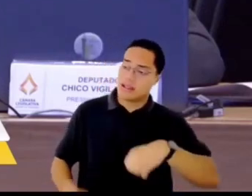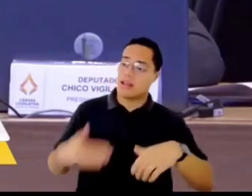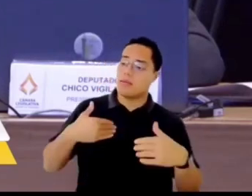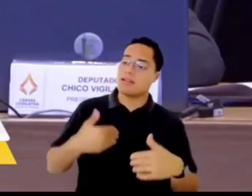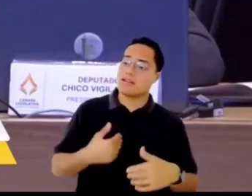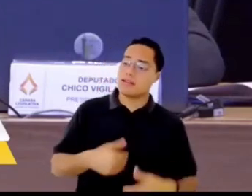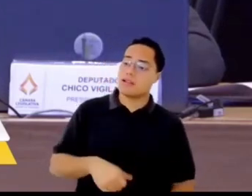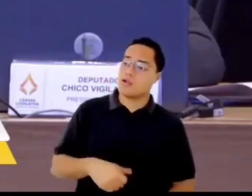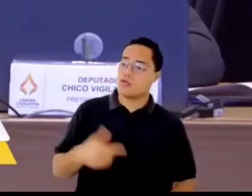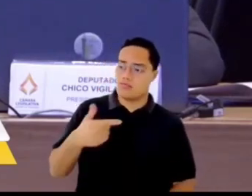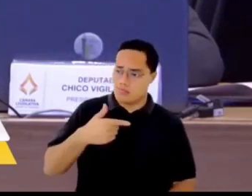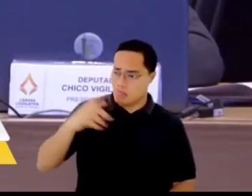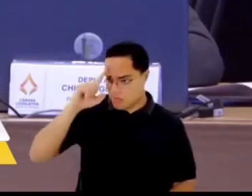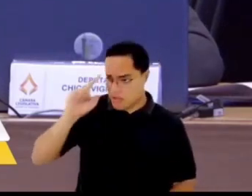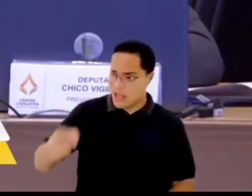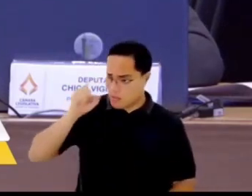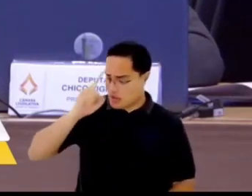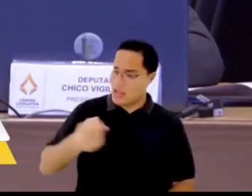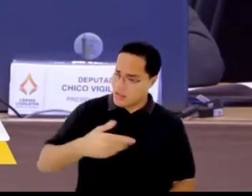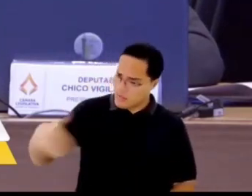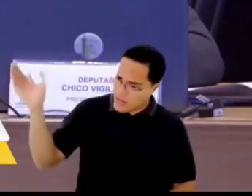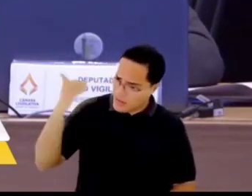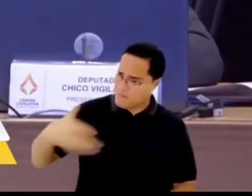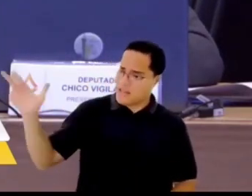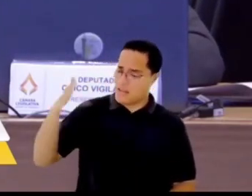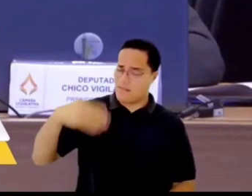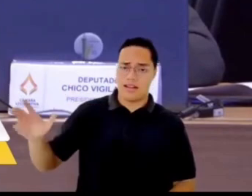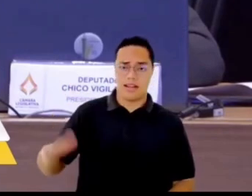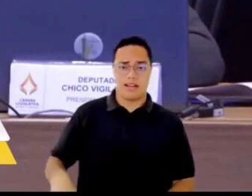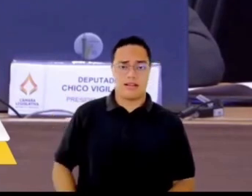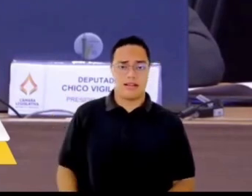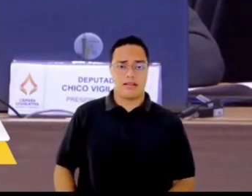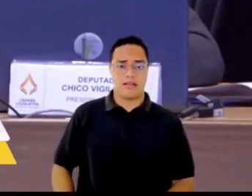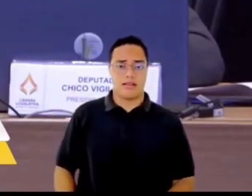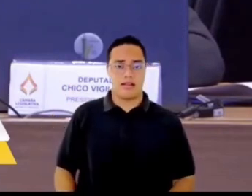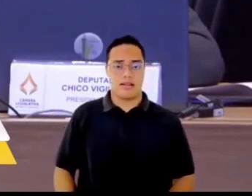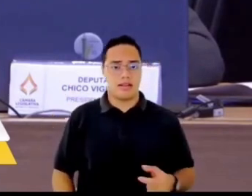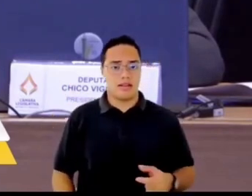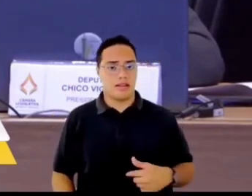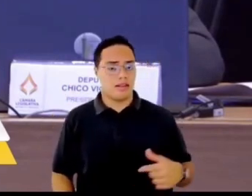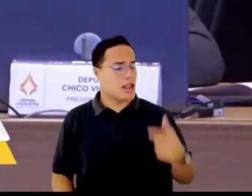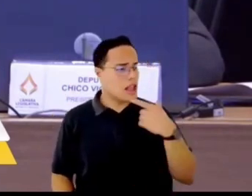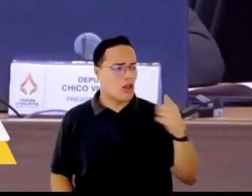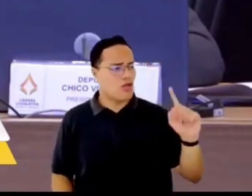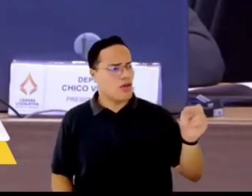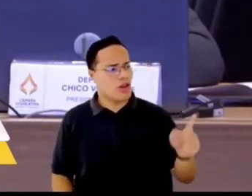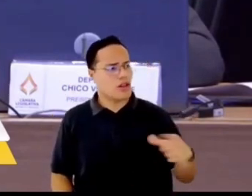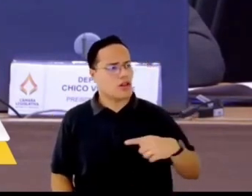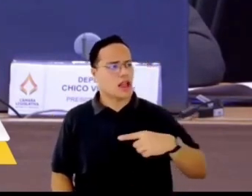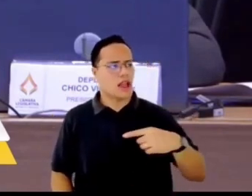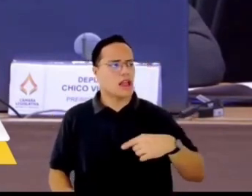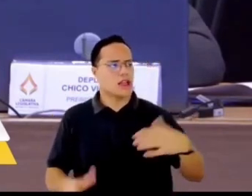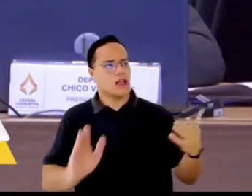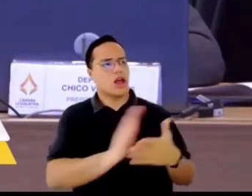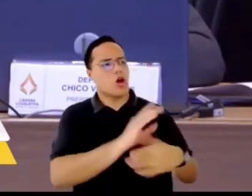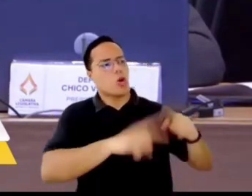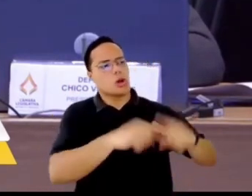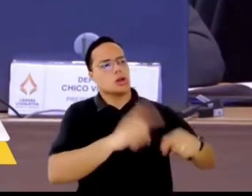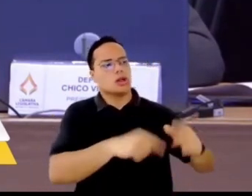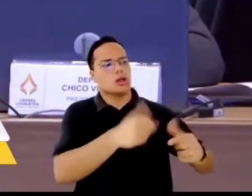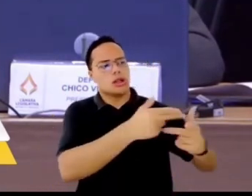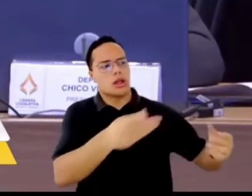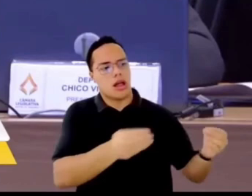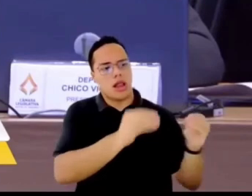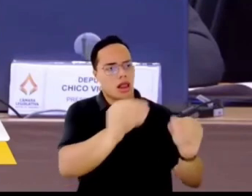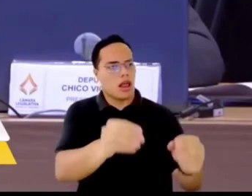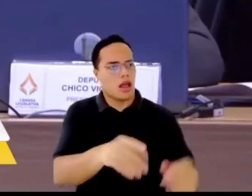fosse à força. Em nenhum momento ele falou para o senhor que estava ali com os artefatos para colocar naquele caminhão lá no aeroporto? Não, senhor. Se ele tivesse... Ele falou